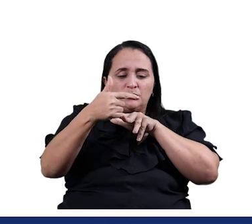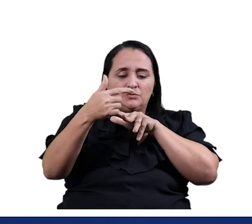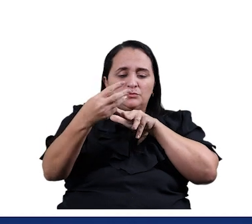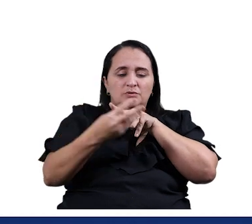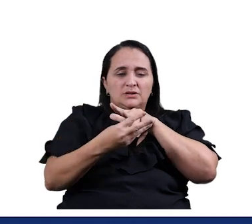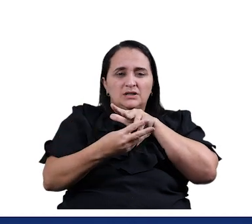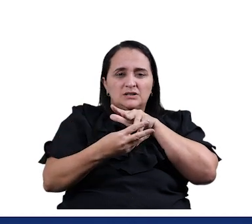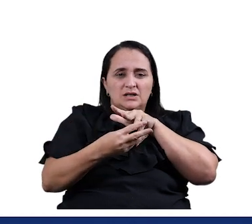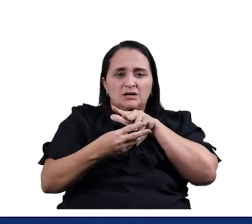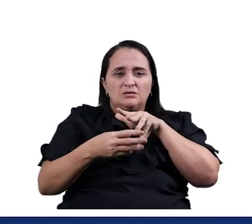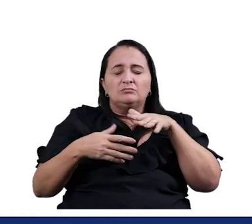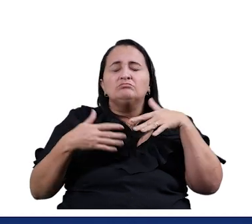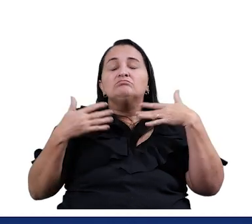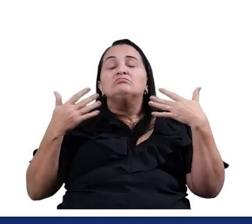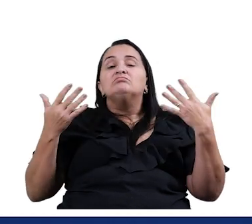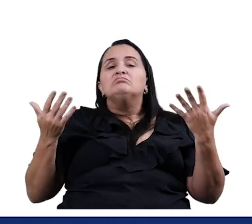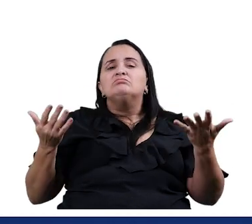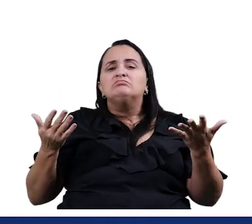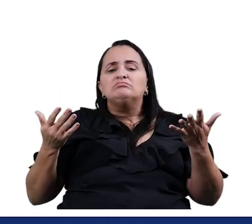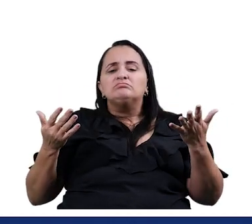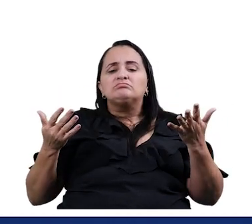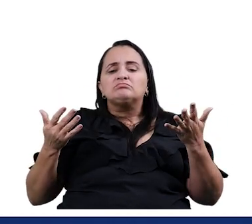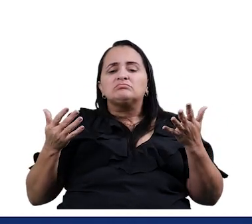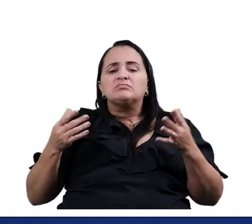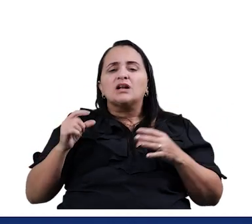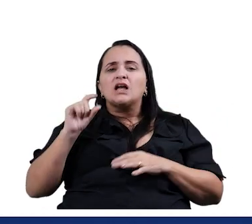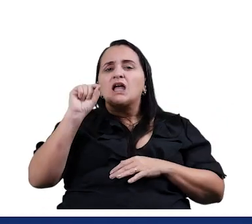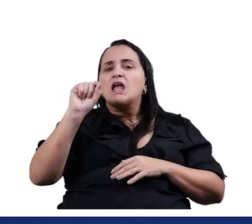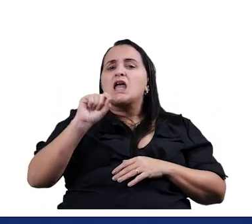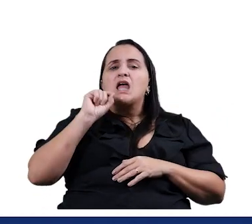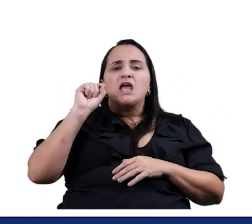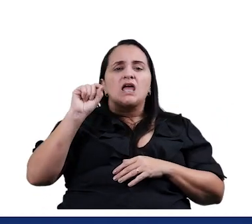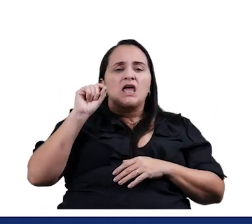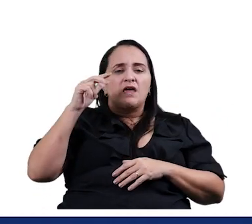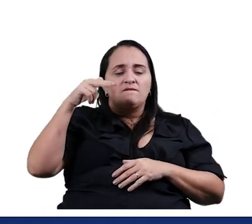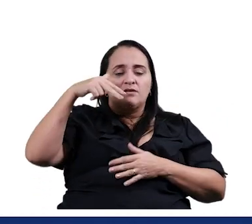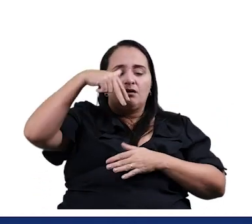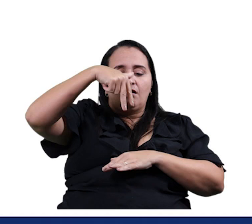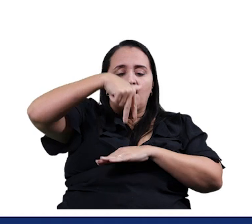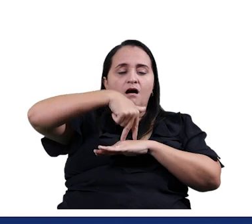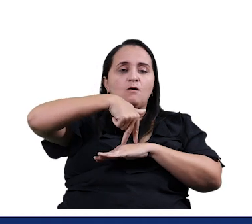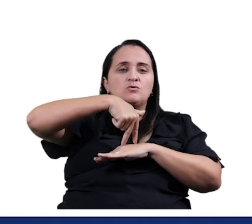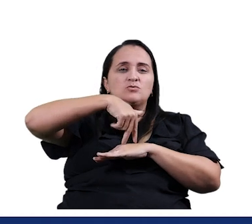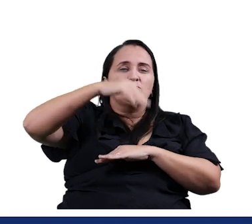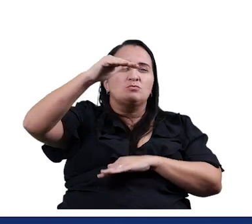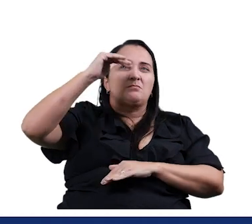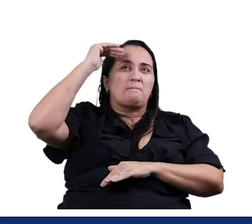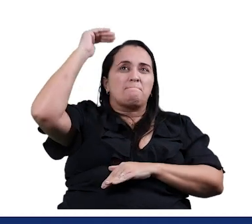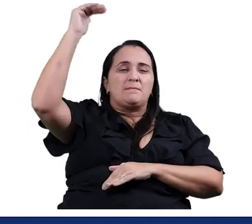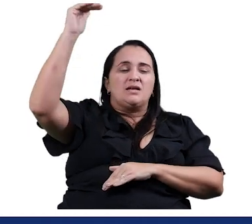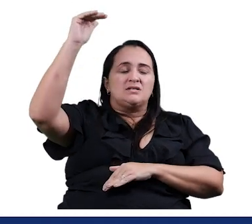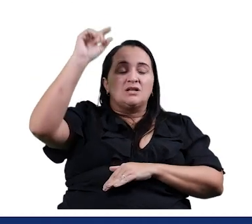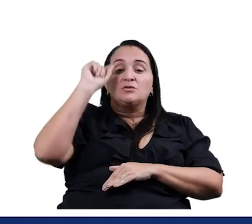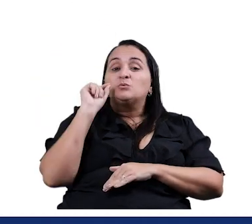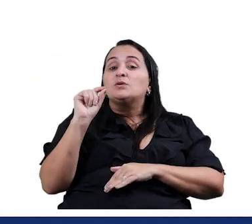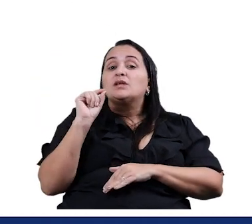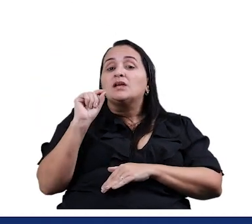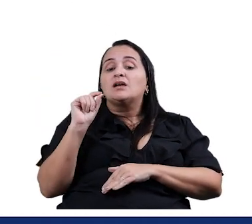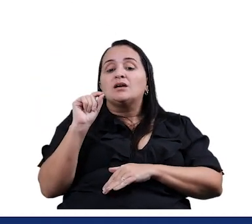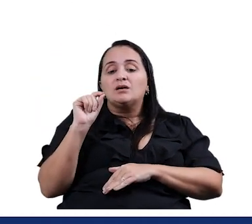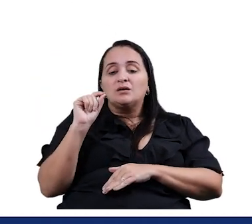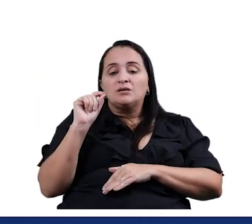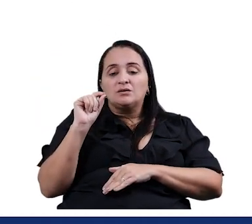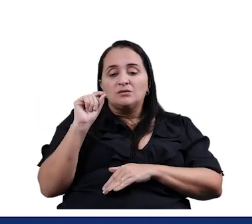ou ficou em último. Quem é que fica lá quando vai receber a medalha no lugar mais alto do pódio? É